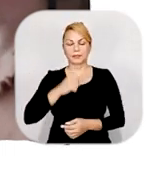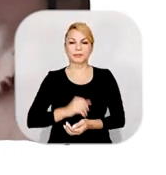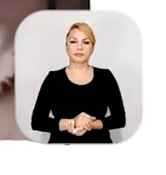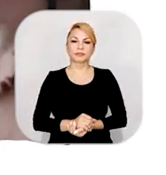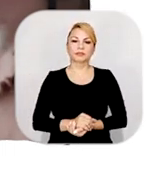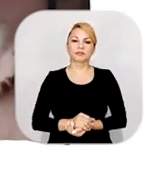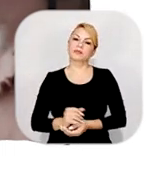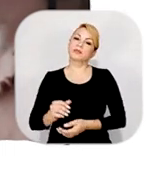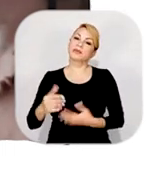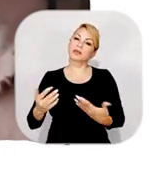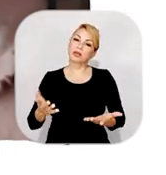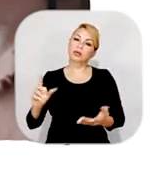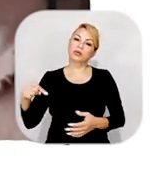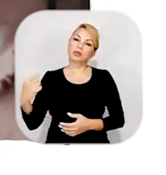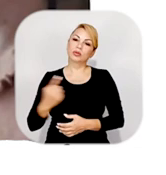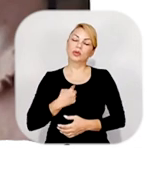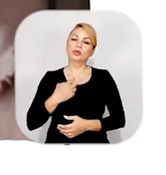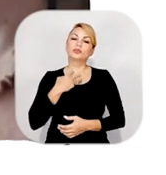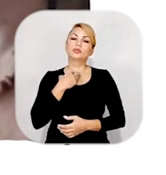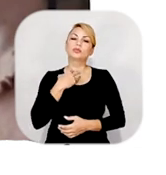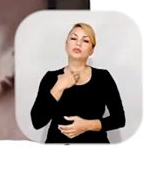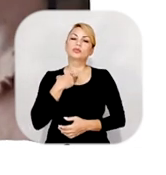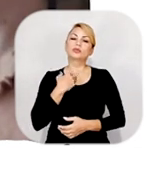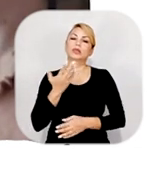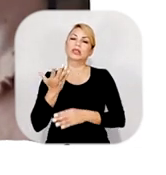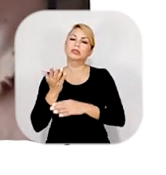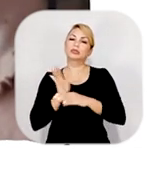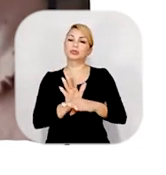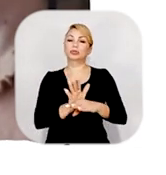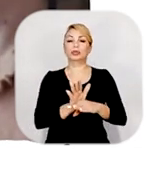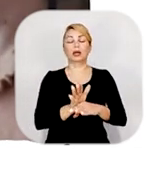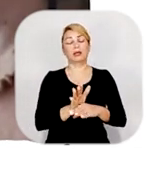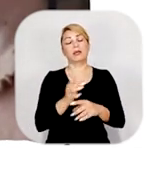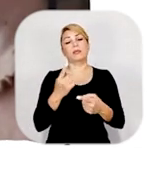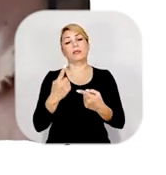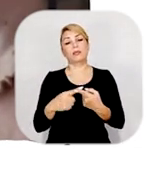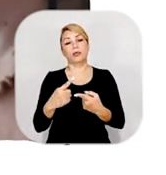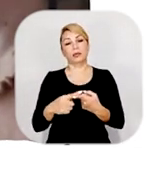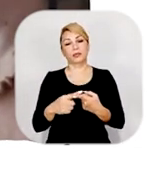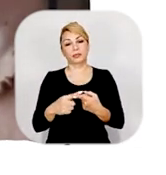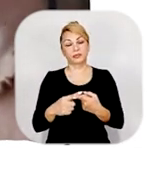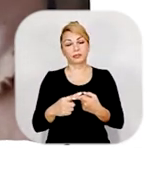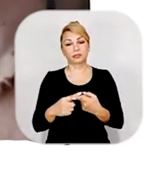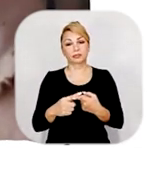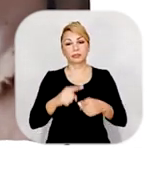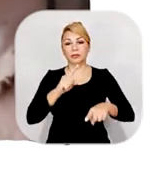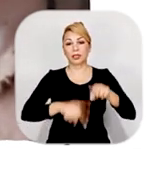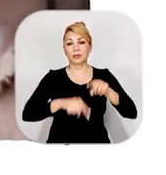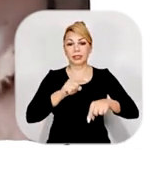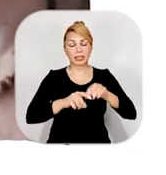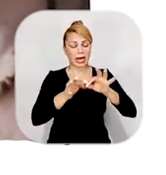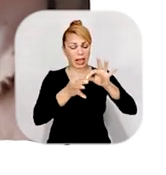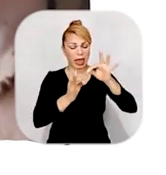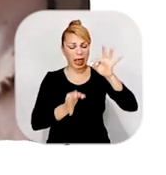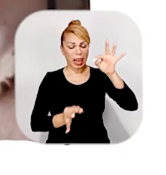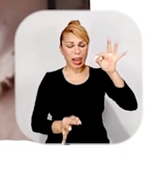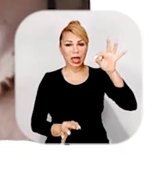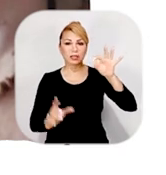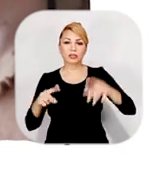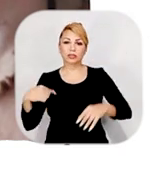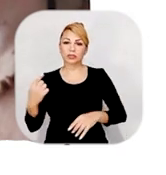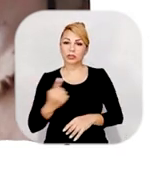a gente não podia muito ajudar ele, porque o material é tão vasto e a gente